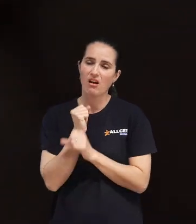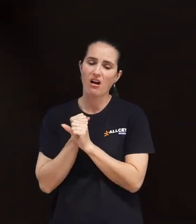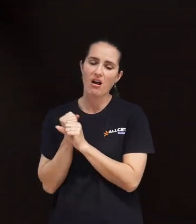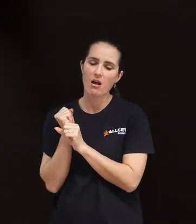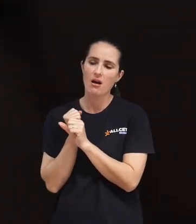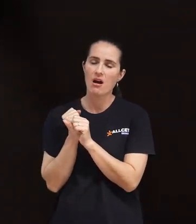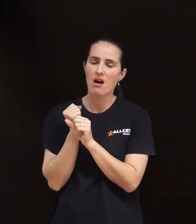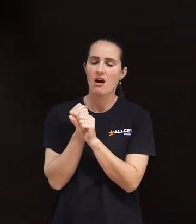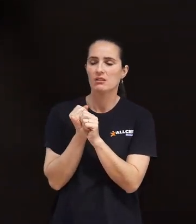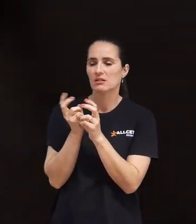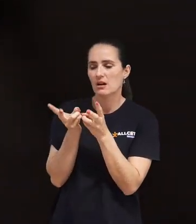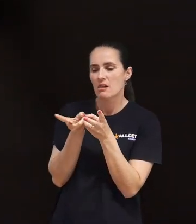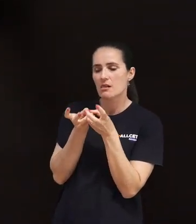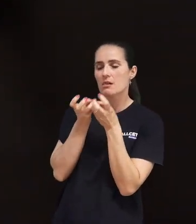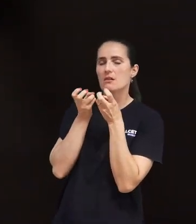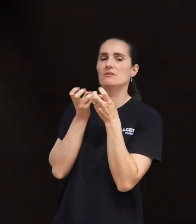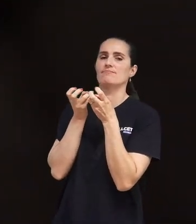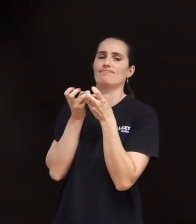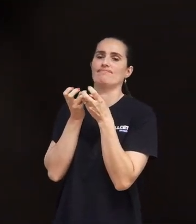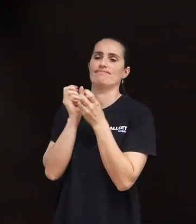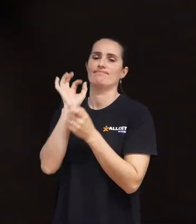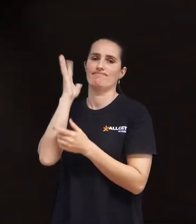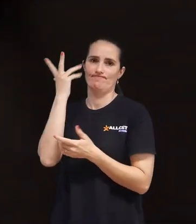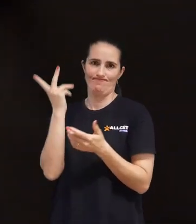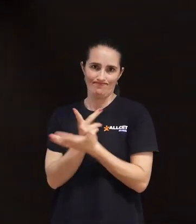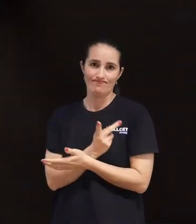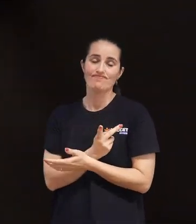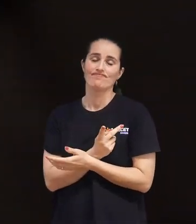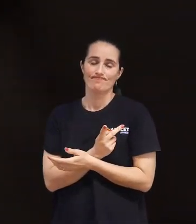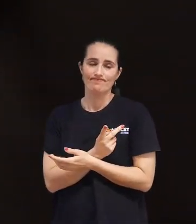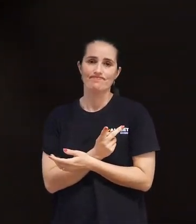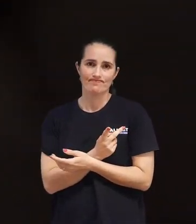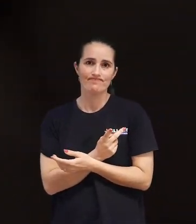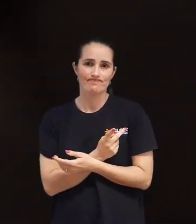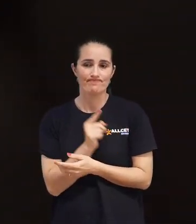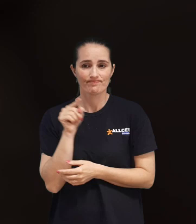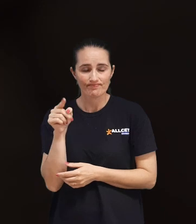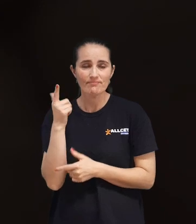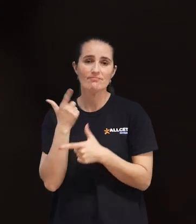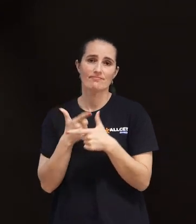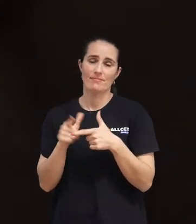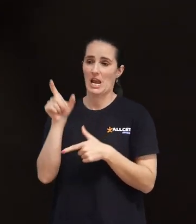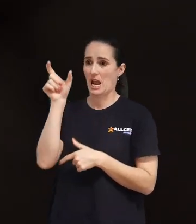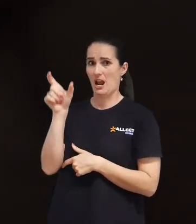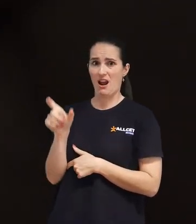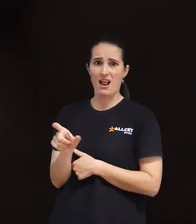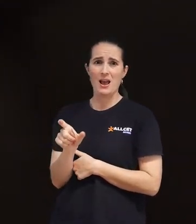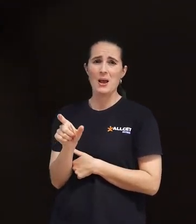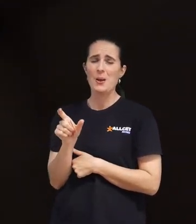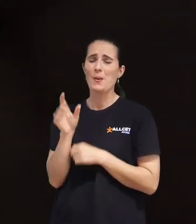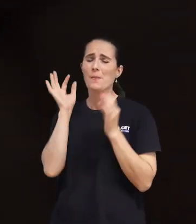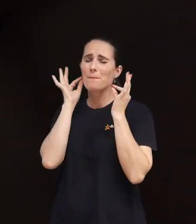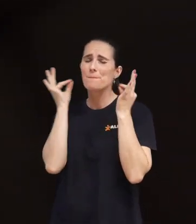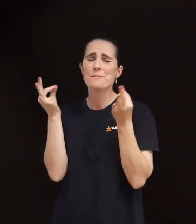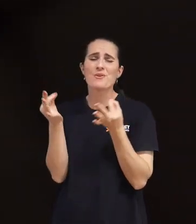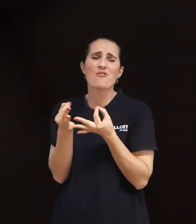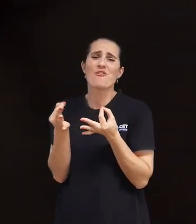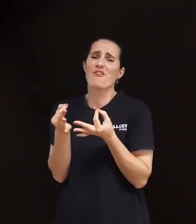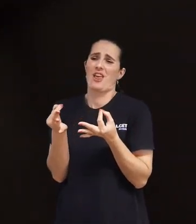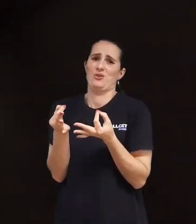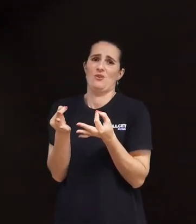falha de caráter tão severa como tudo que aconteceu. E a partir do momento que eu descobri essa vida dupla dele, daí sim eu comecei